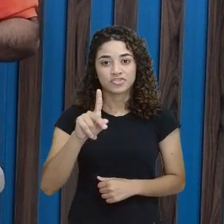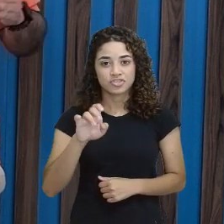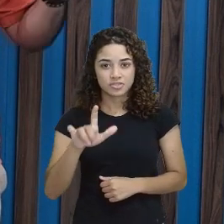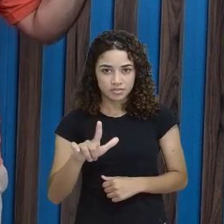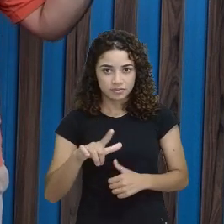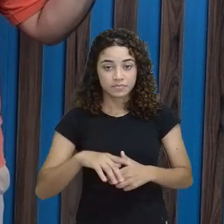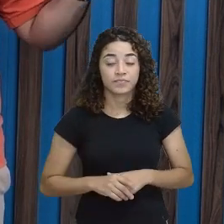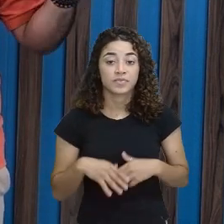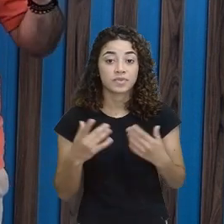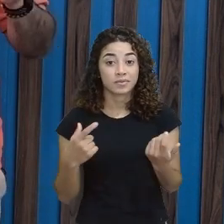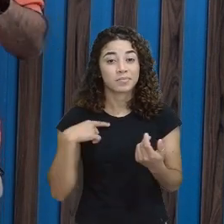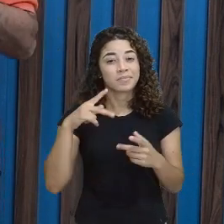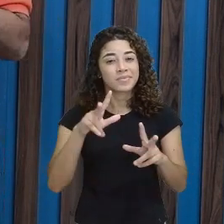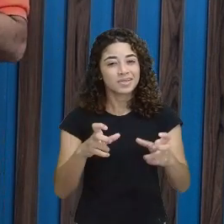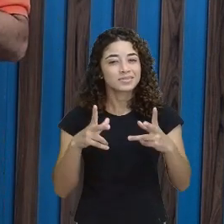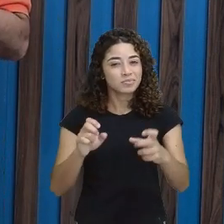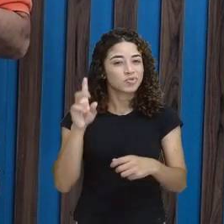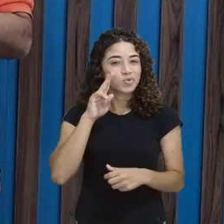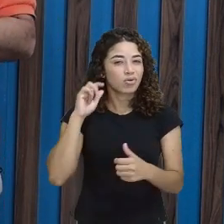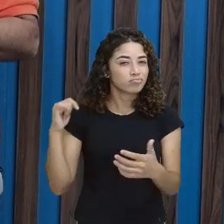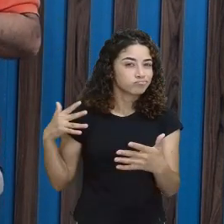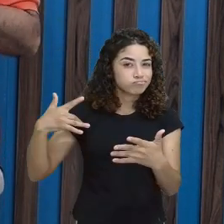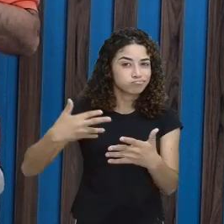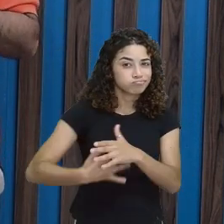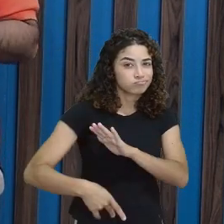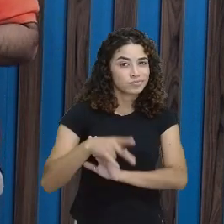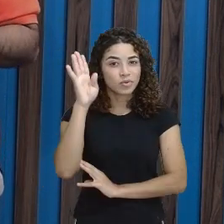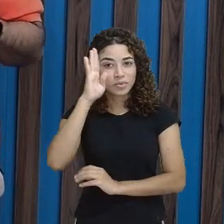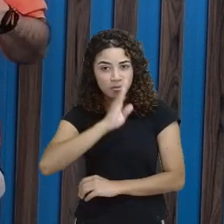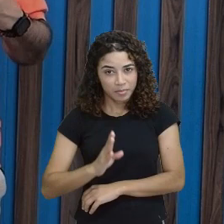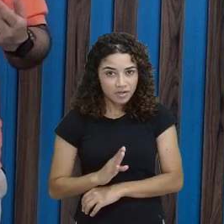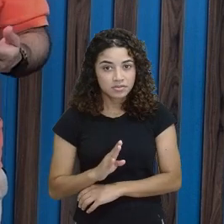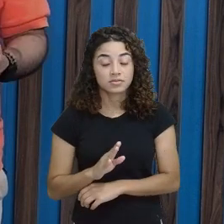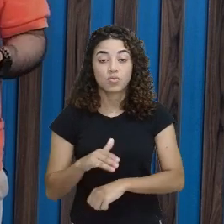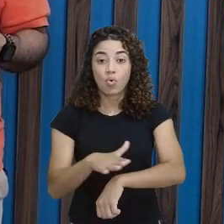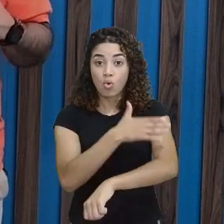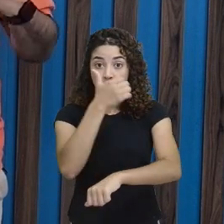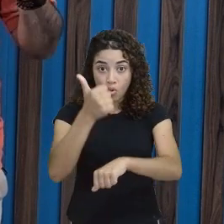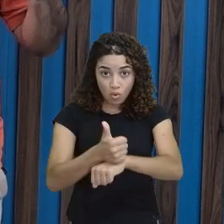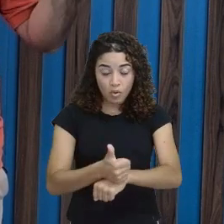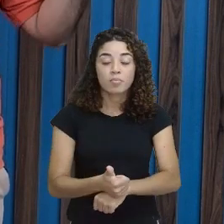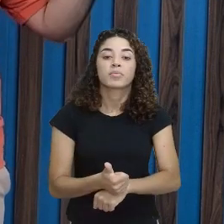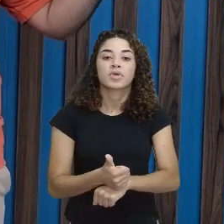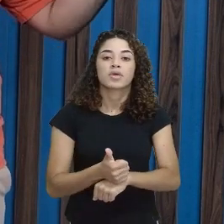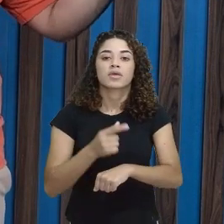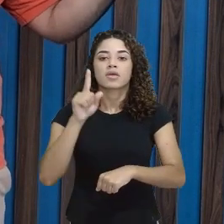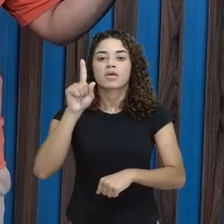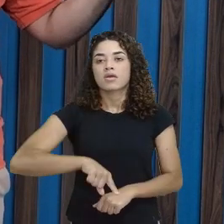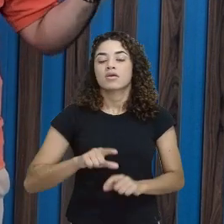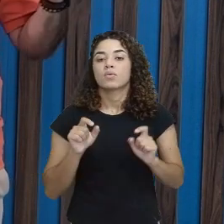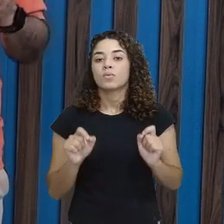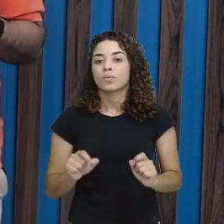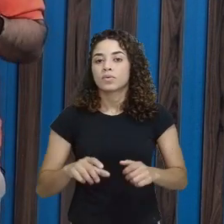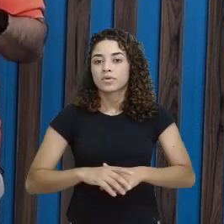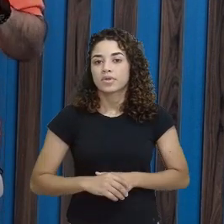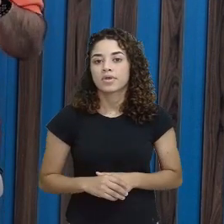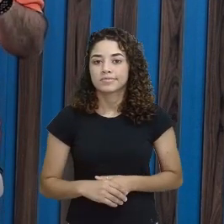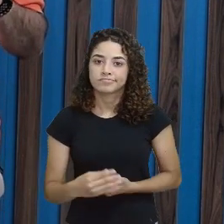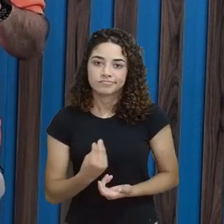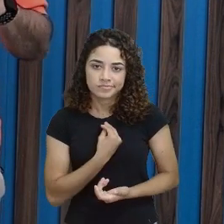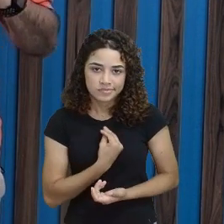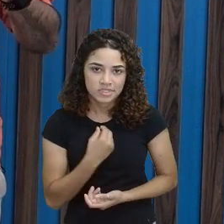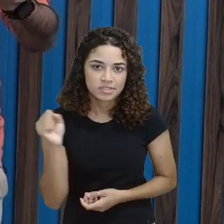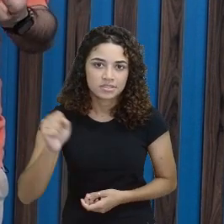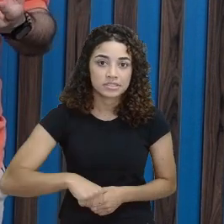gente vê que ao longo da história do Brasil, essa questão do golpe, né, ela está sempre presente, ora